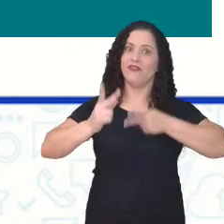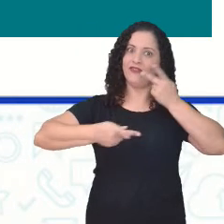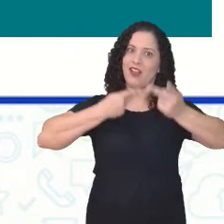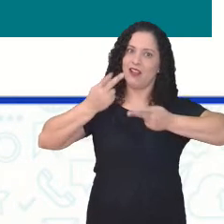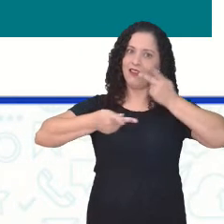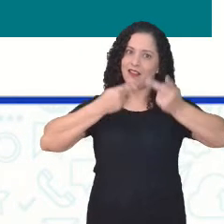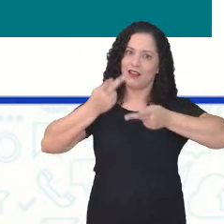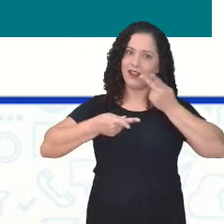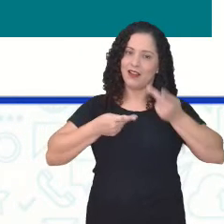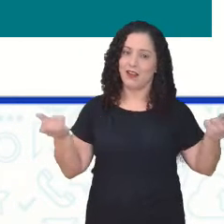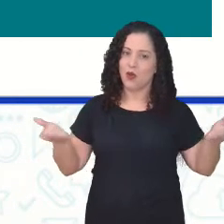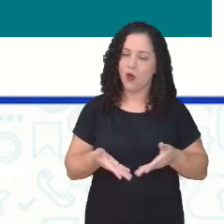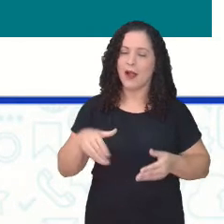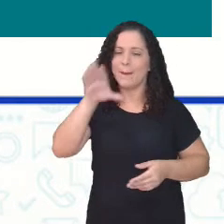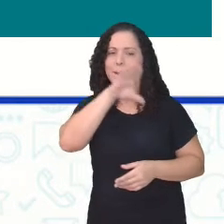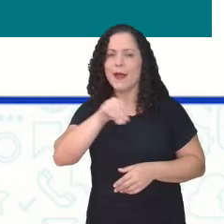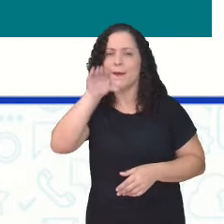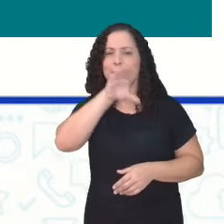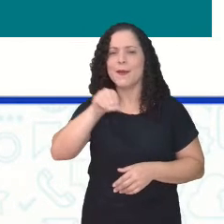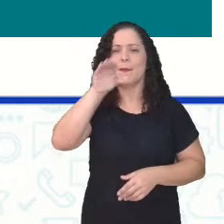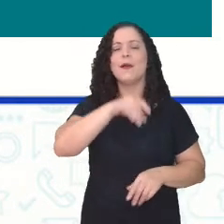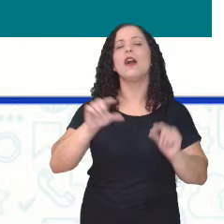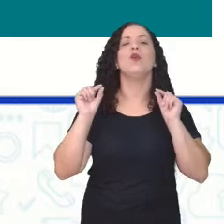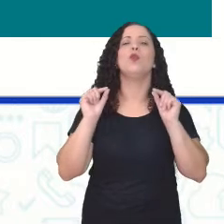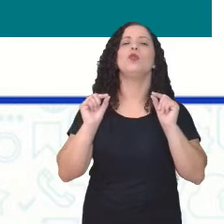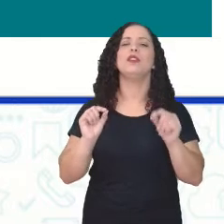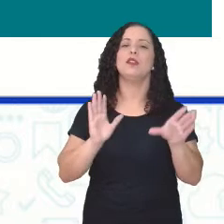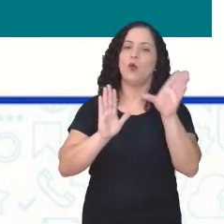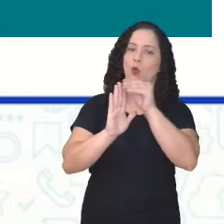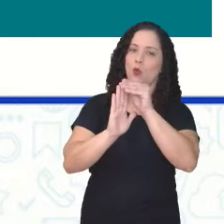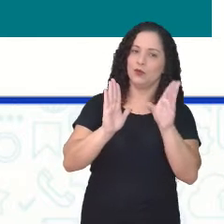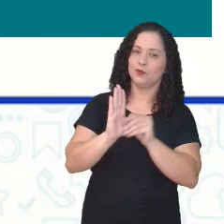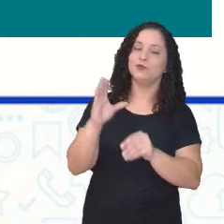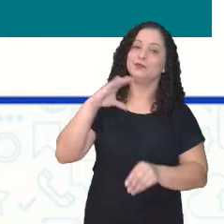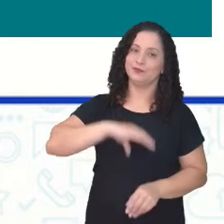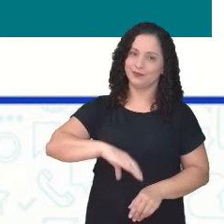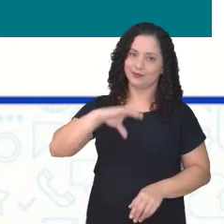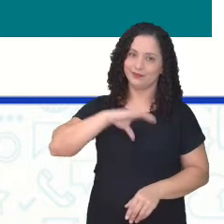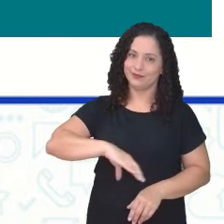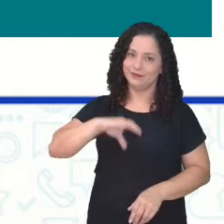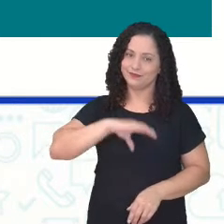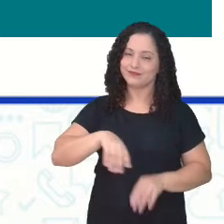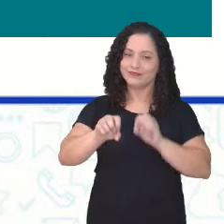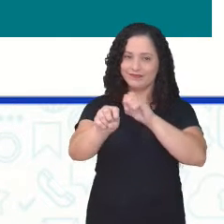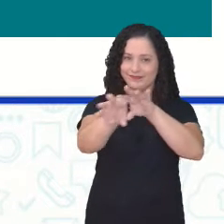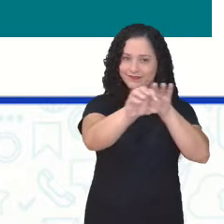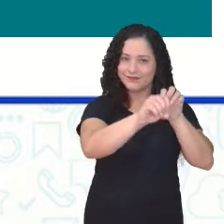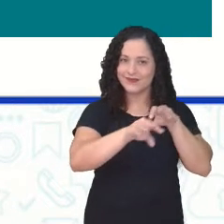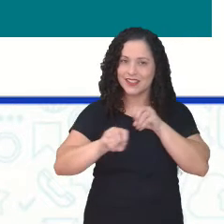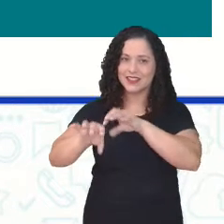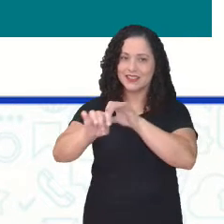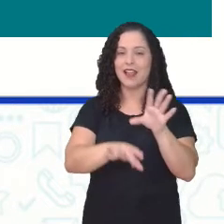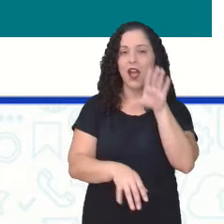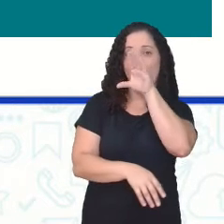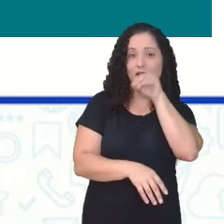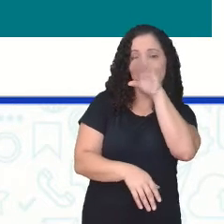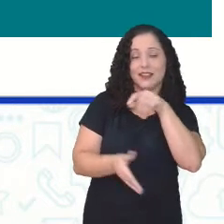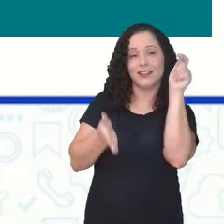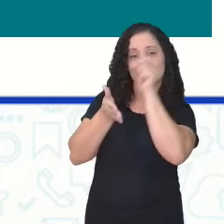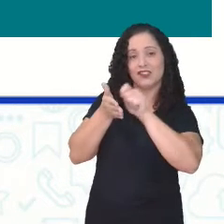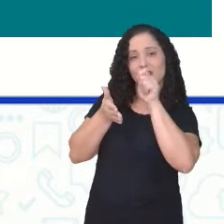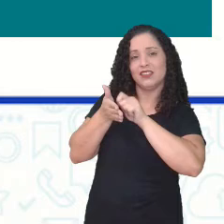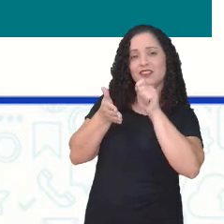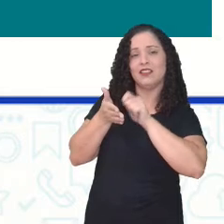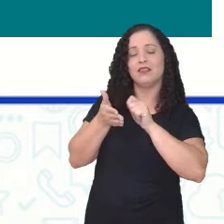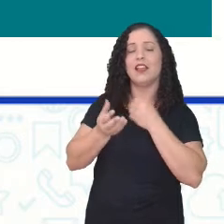com vocês é referente a quê? Ao conteúdo de língua portuguesa, que é oralidade e escrita. E como